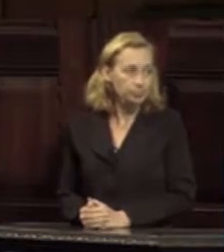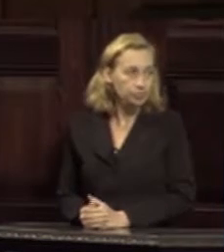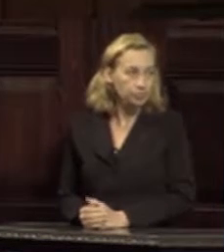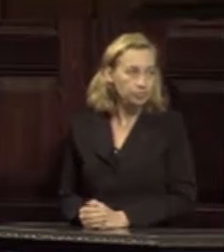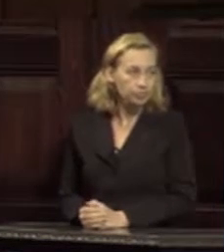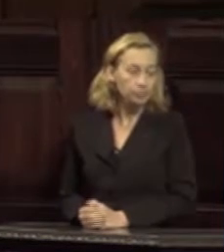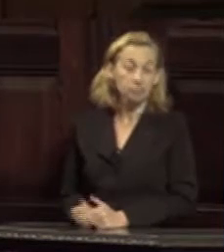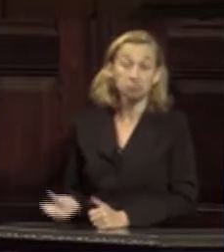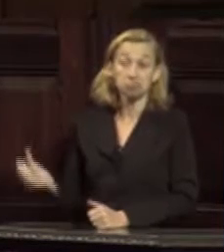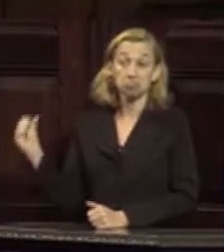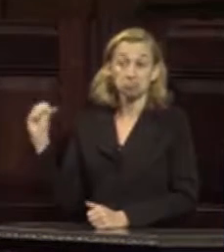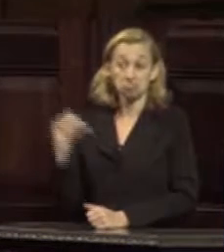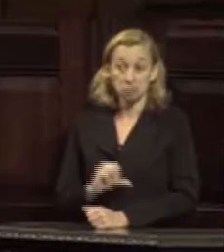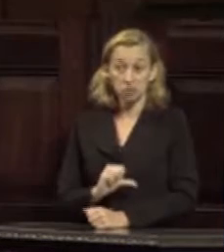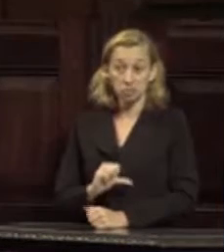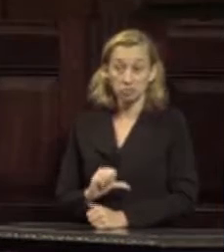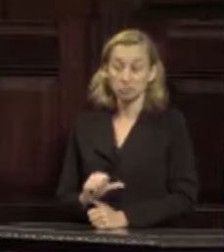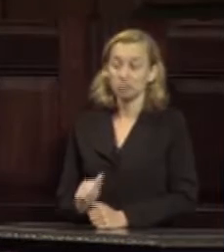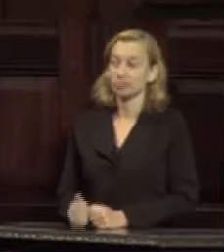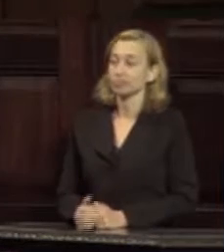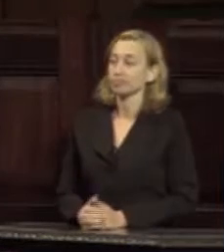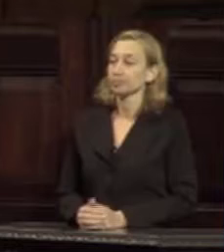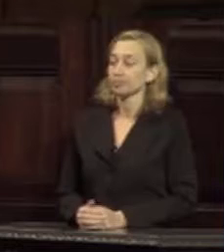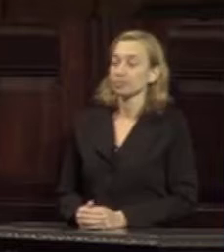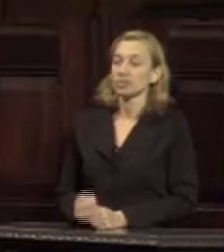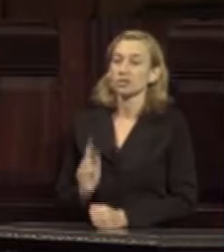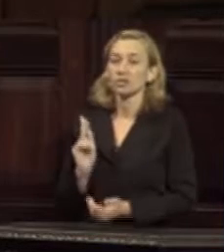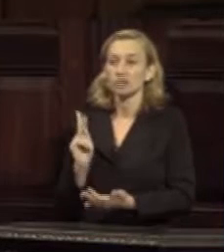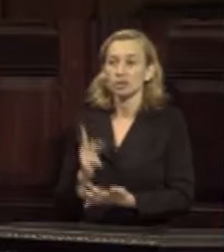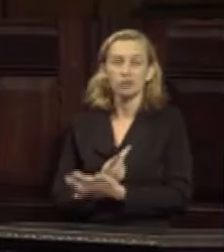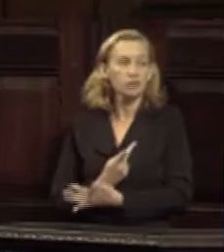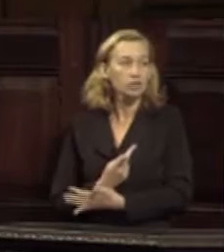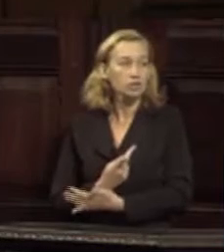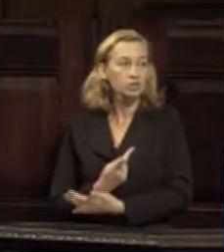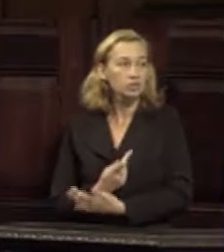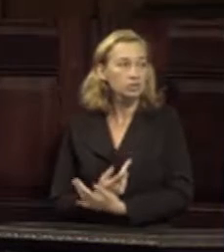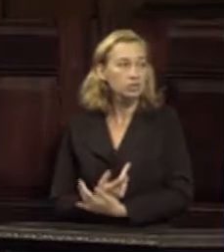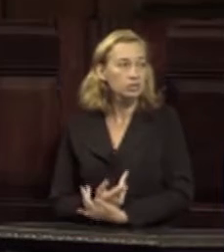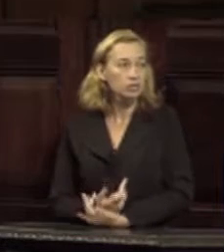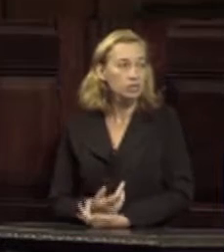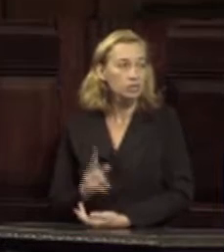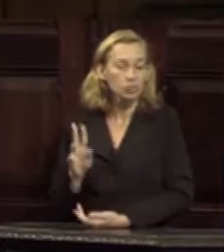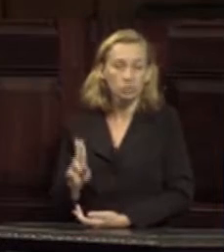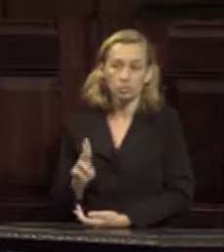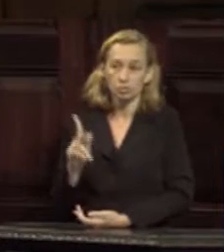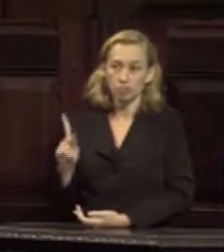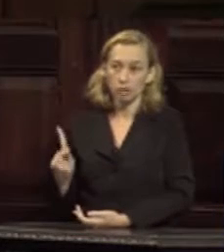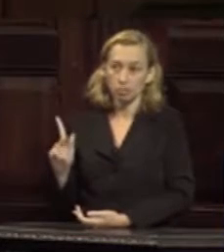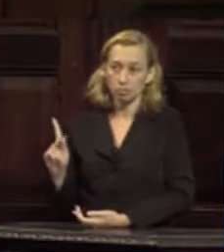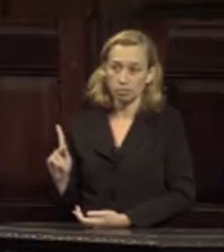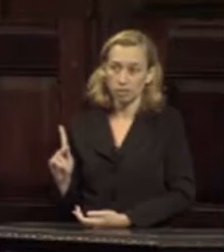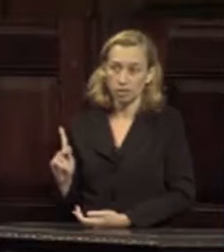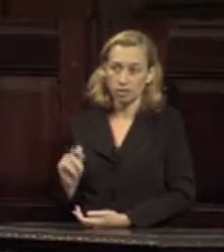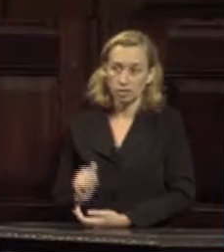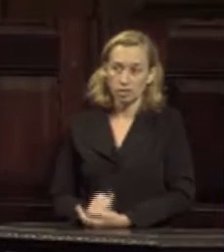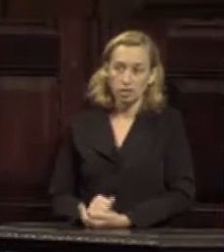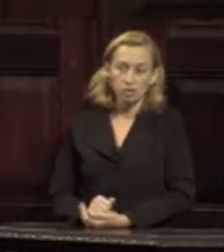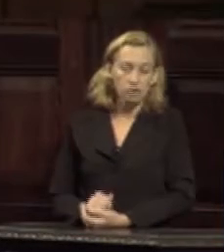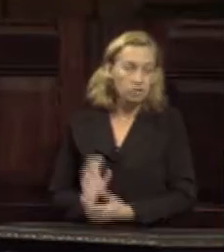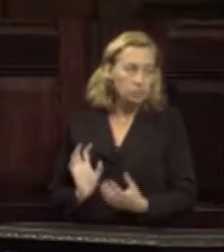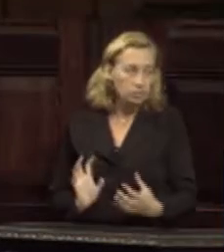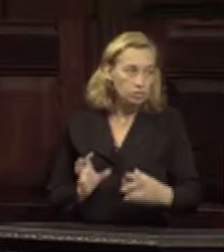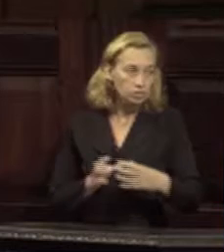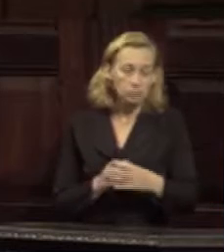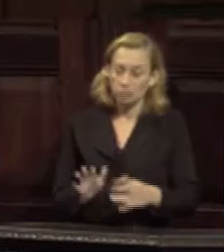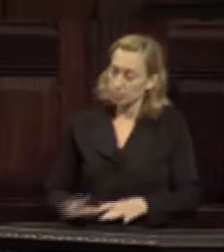E pior que isso, exatamente como aconteceu em relação às UPPs, fizeram a ocupação das